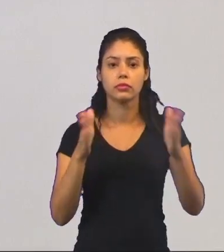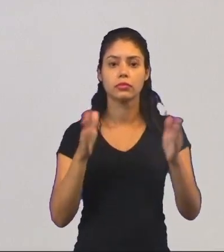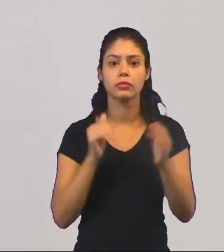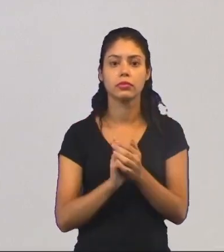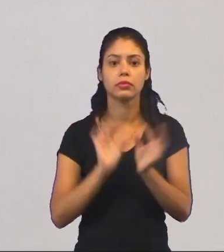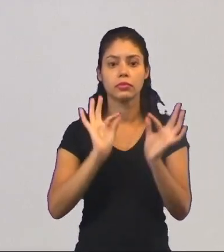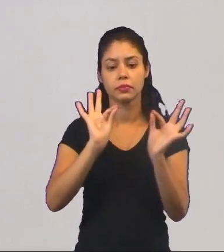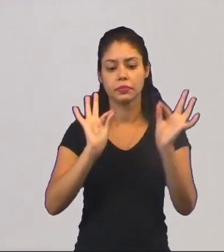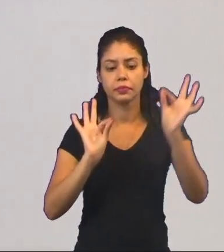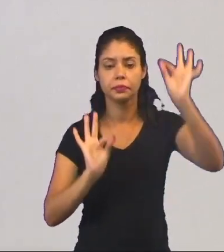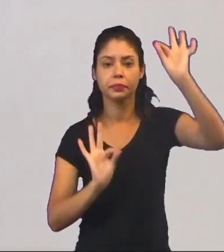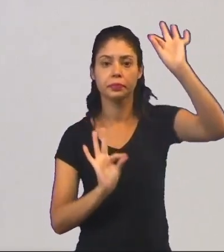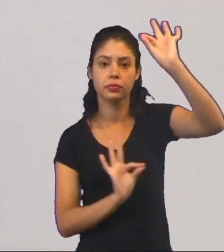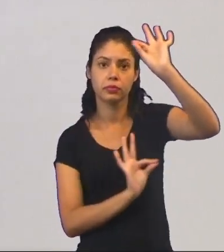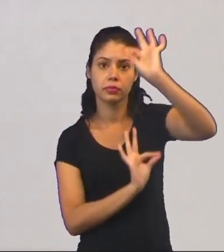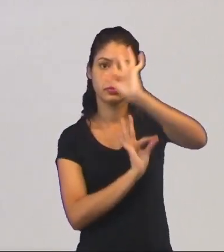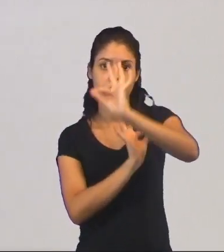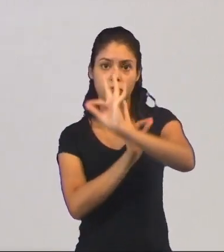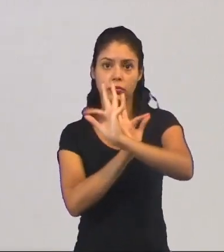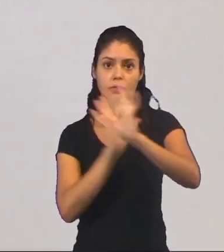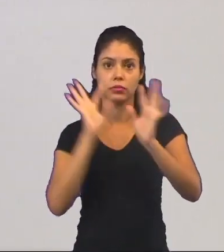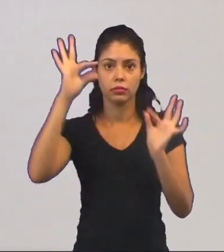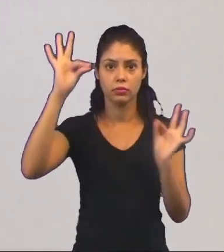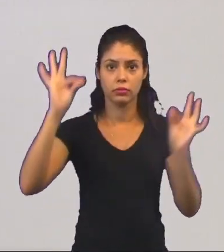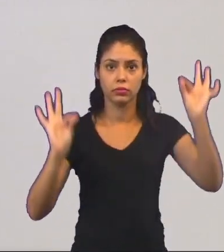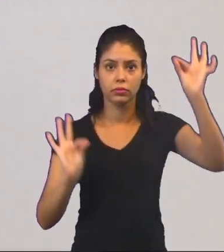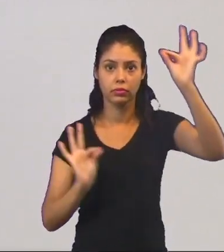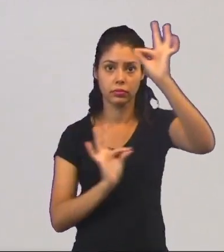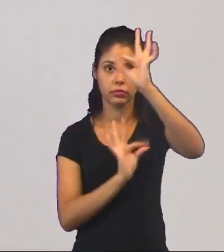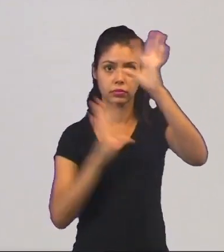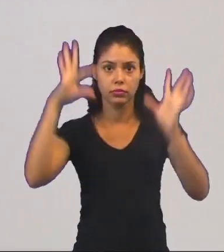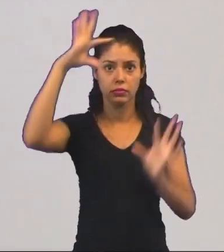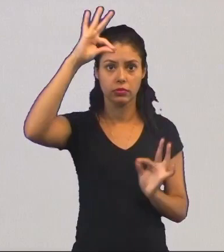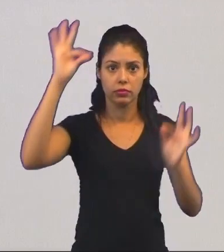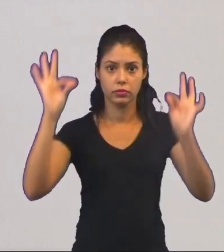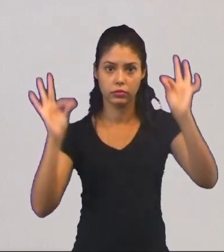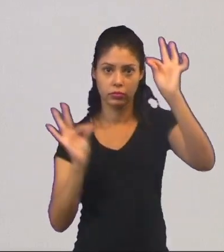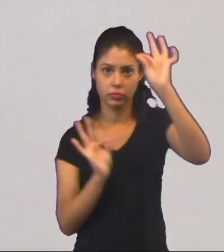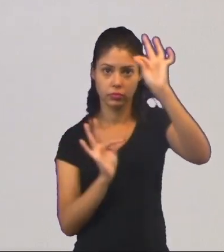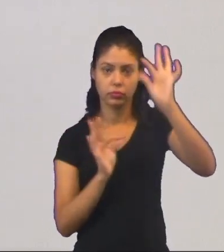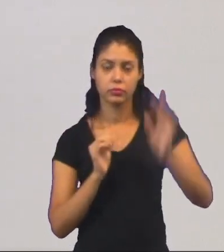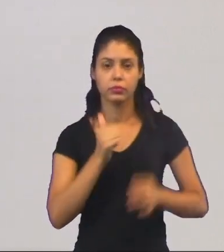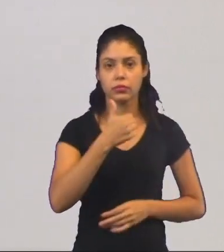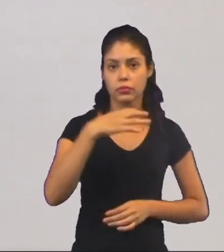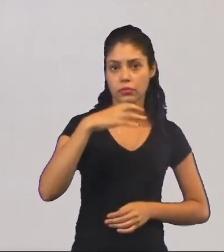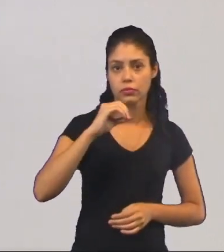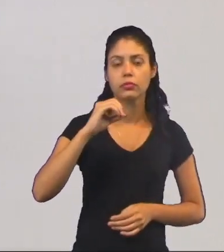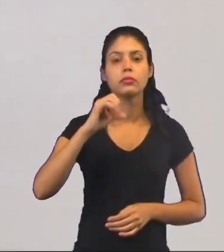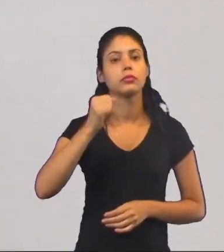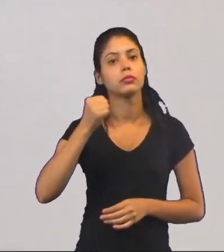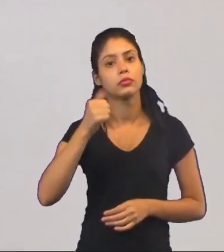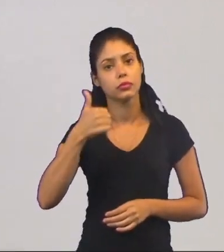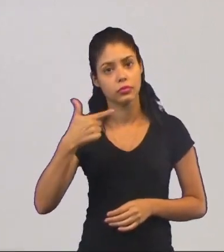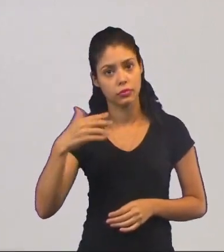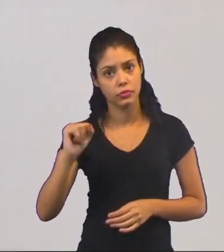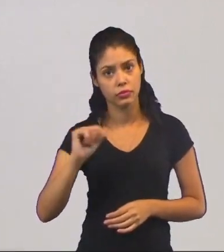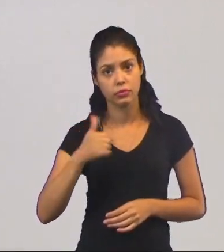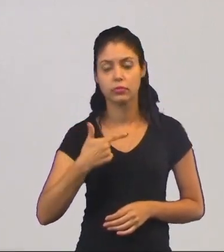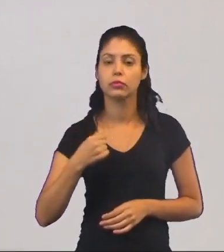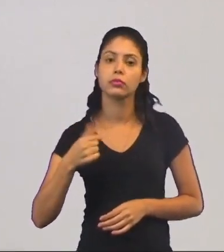for abrir ele vai abrir no anti-horário tá 0 90 180 270